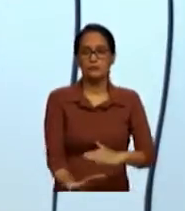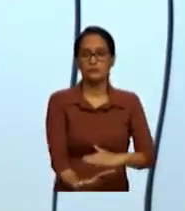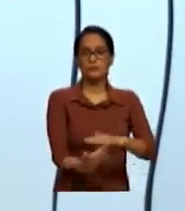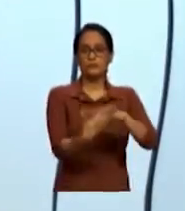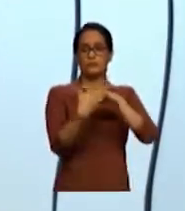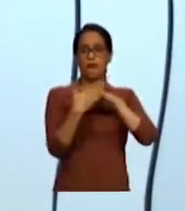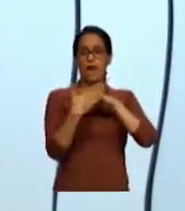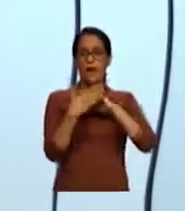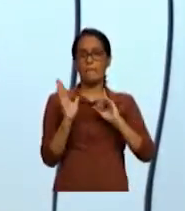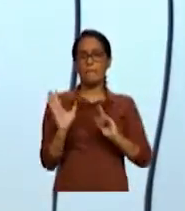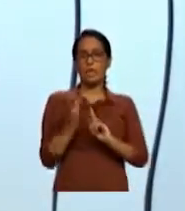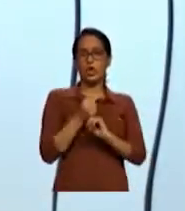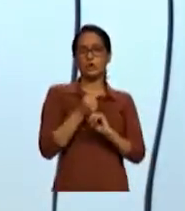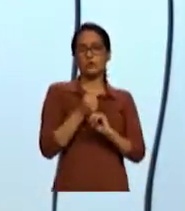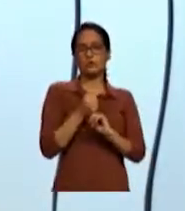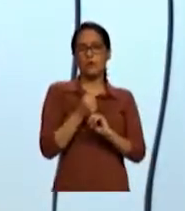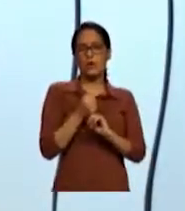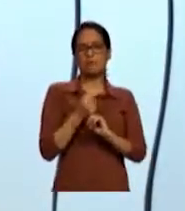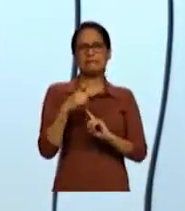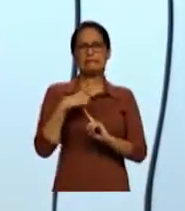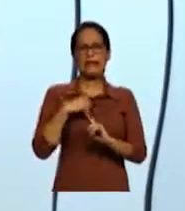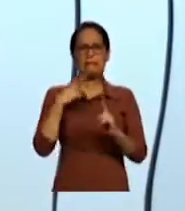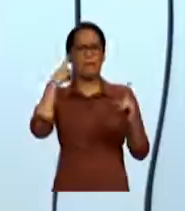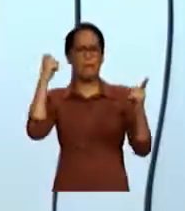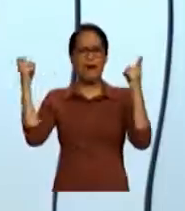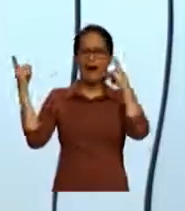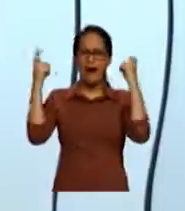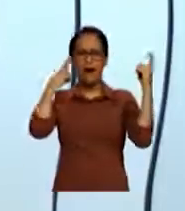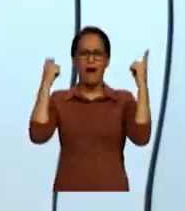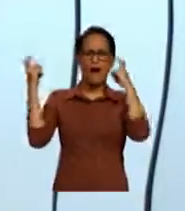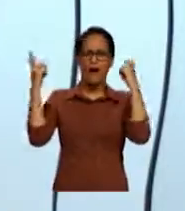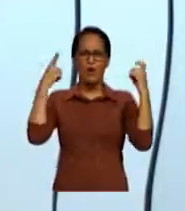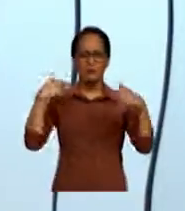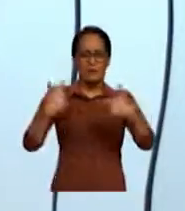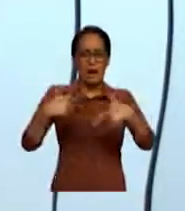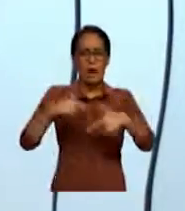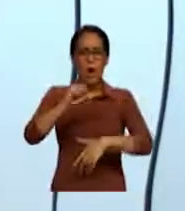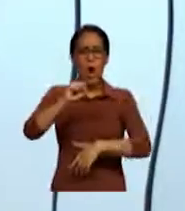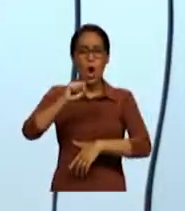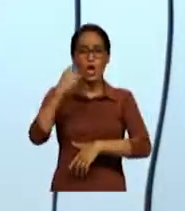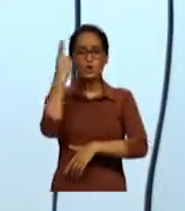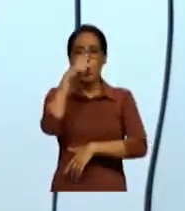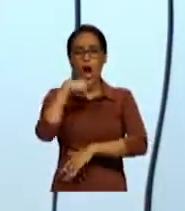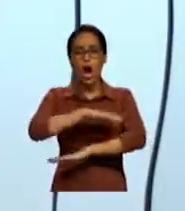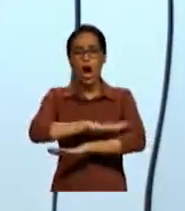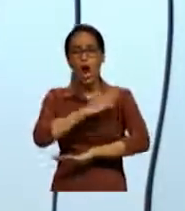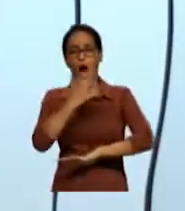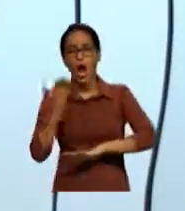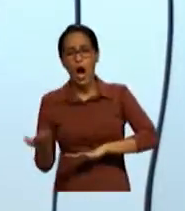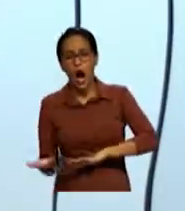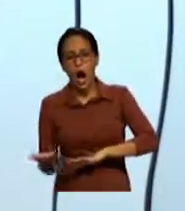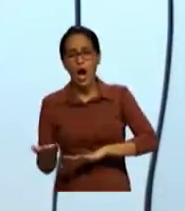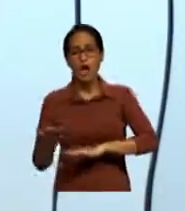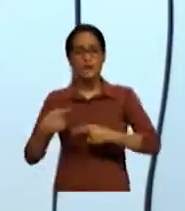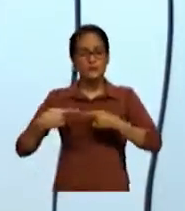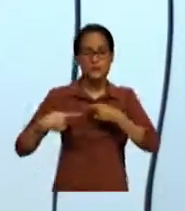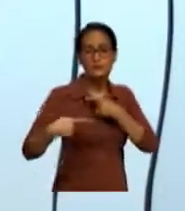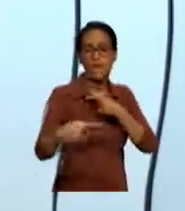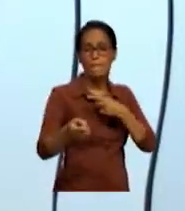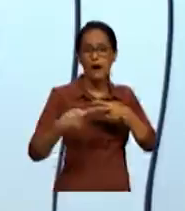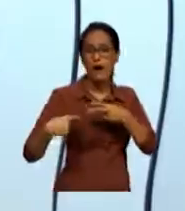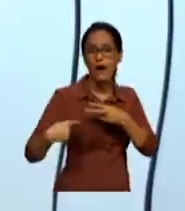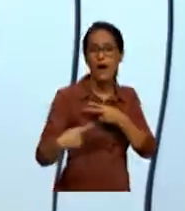proteção individual, onde tem um barulho constante. Então, eu fico ali 8 horas diárias, 5 vezes por